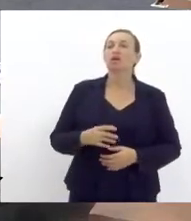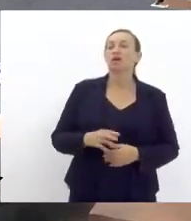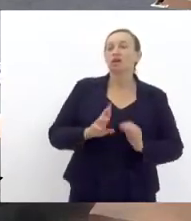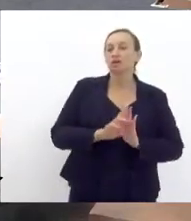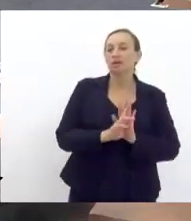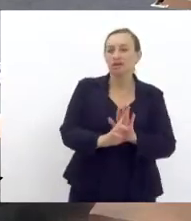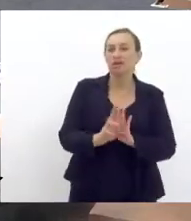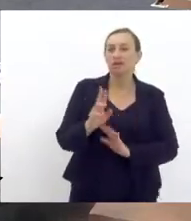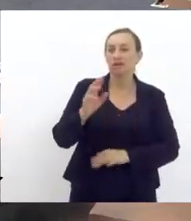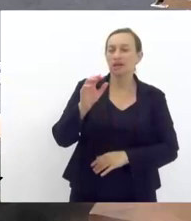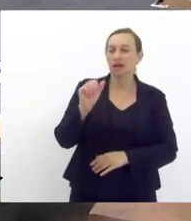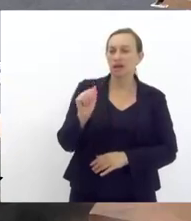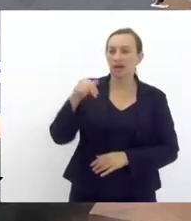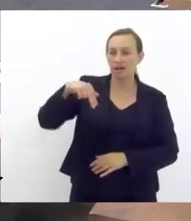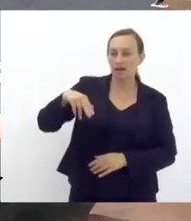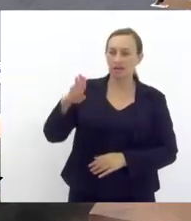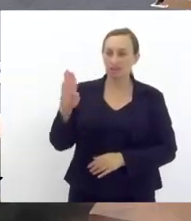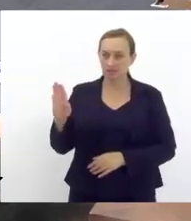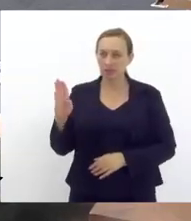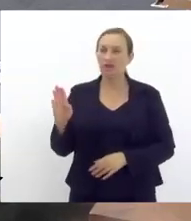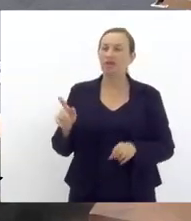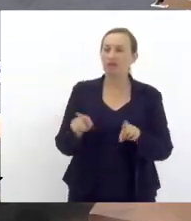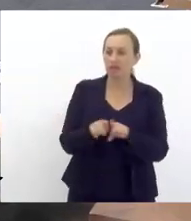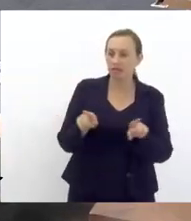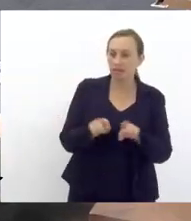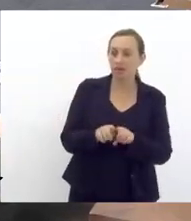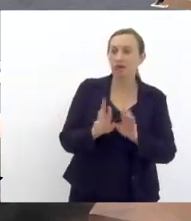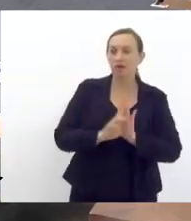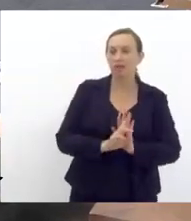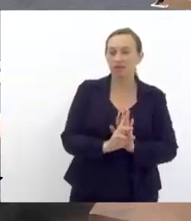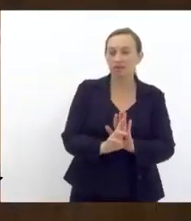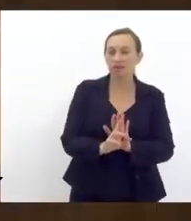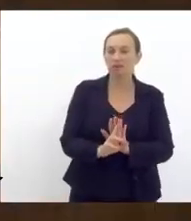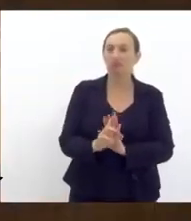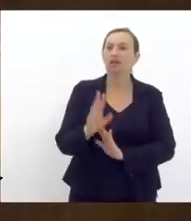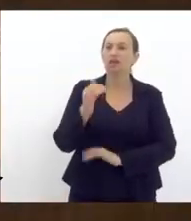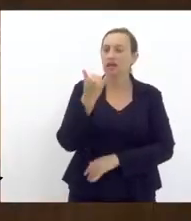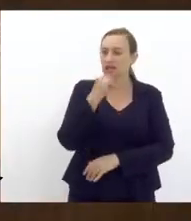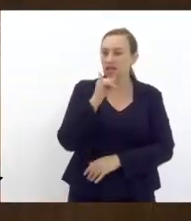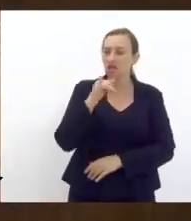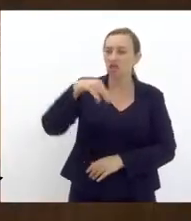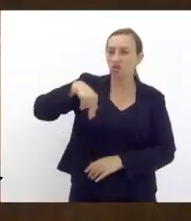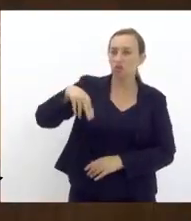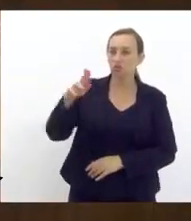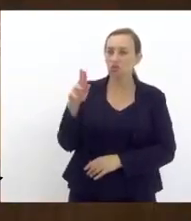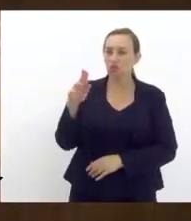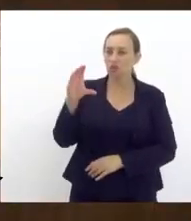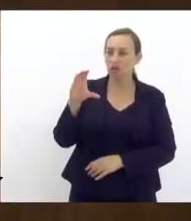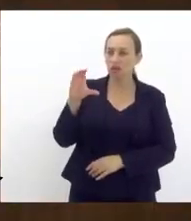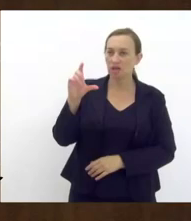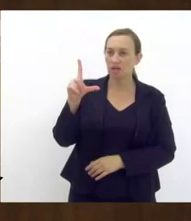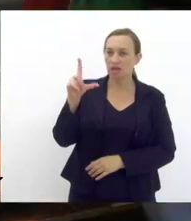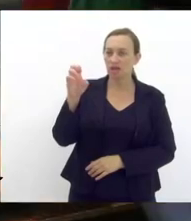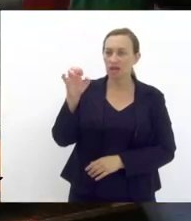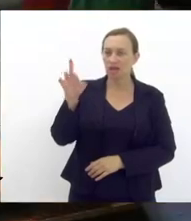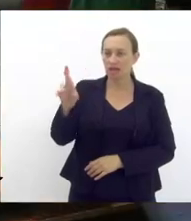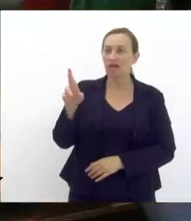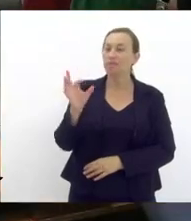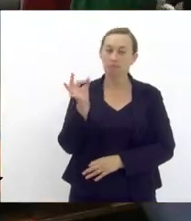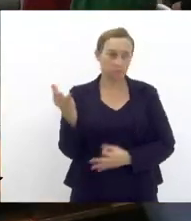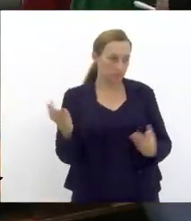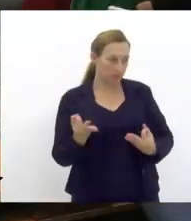e da comissão Nacional de Energia Nuclear para que possa dizer porque que esse tipo de coisa acontece e ninguém fica sabendo